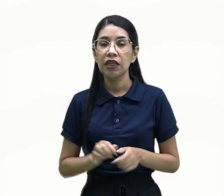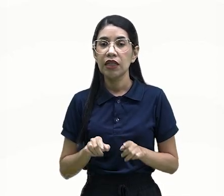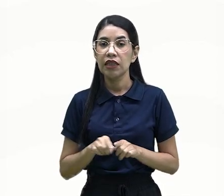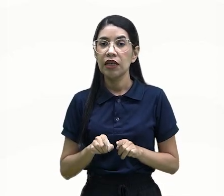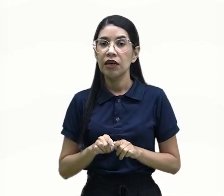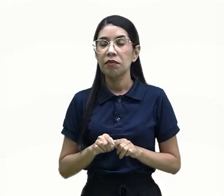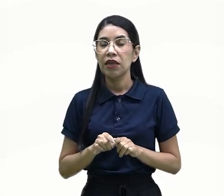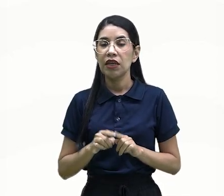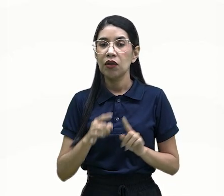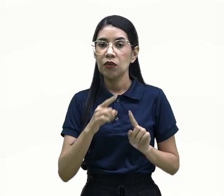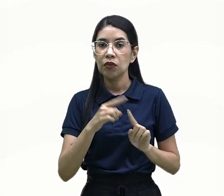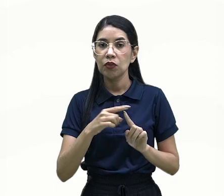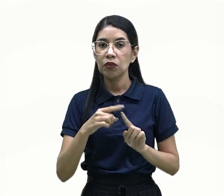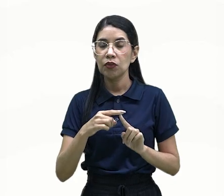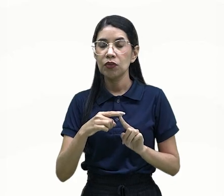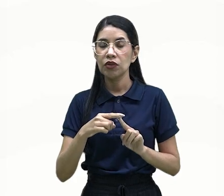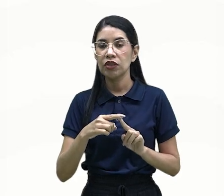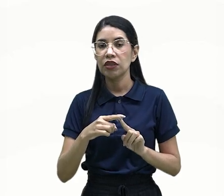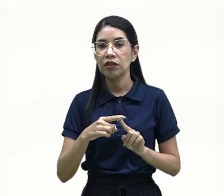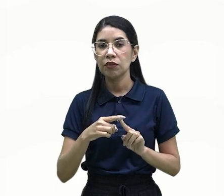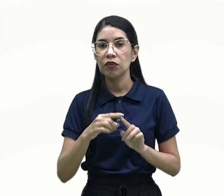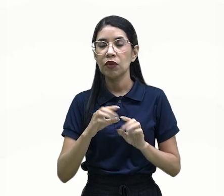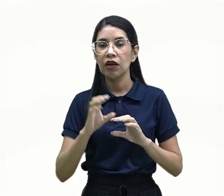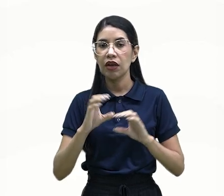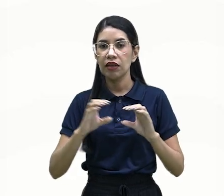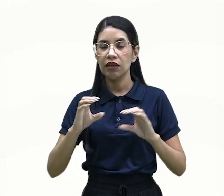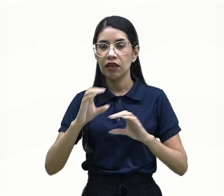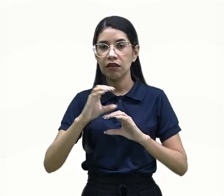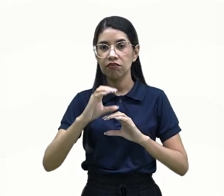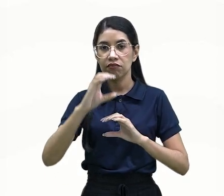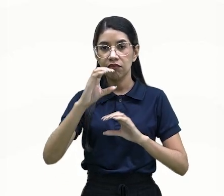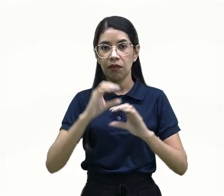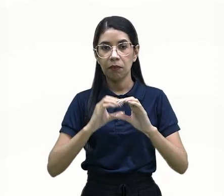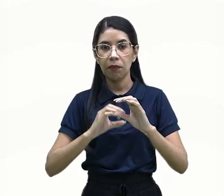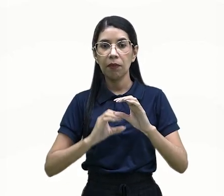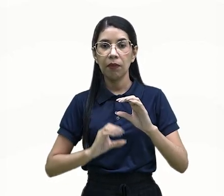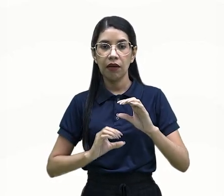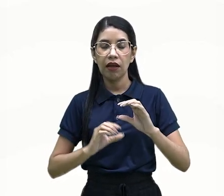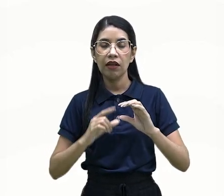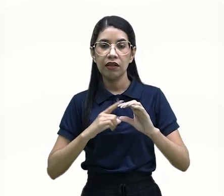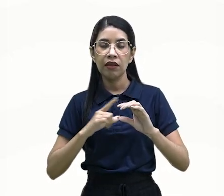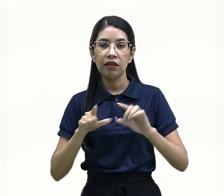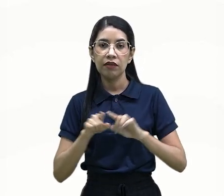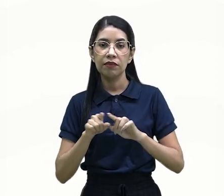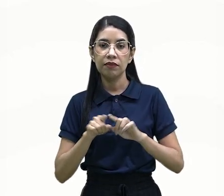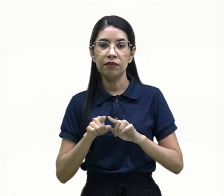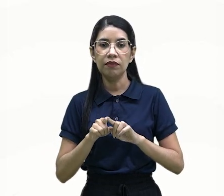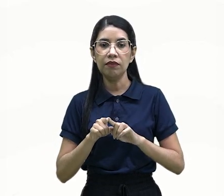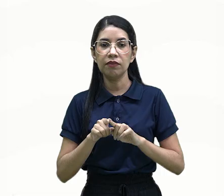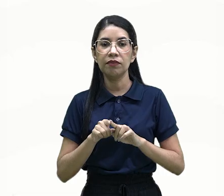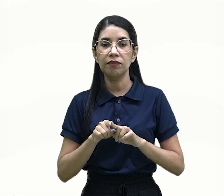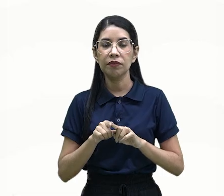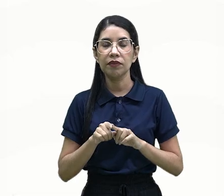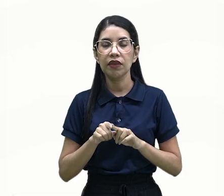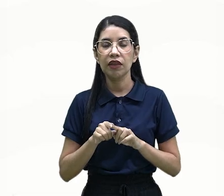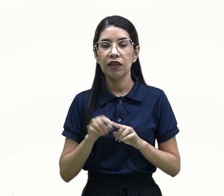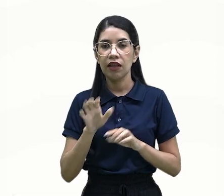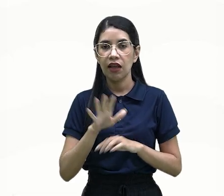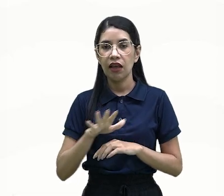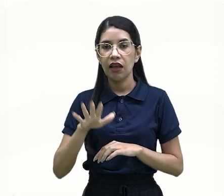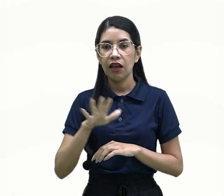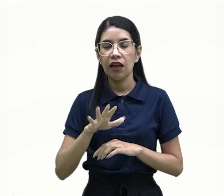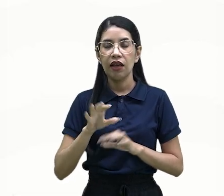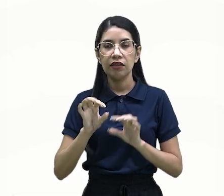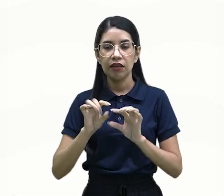Também posso classificar essa cadeia como sendo ramificada, né? Porque a gente tem ali a presença de metis ali na regiãozinha